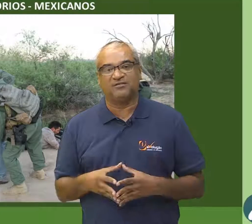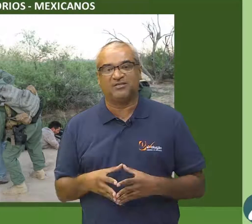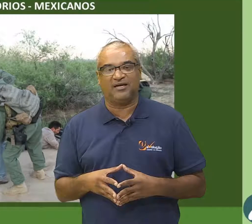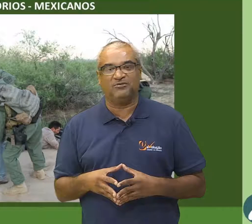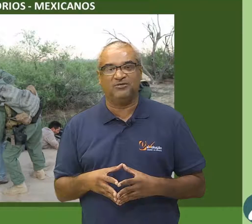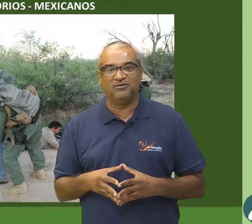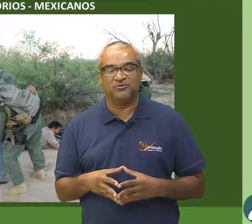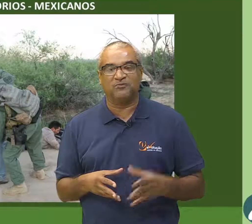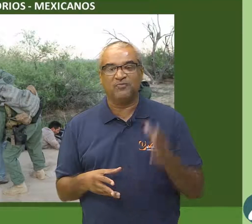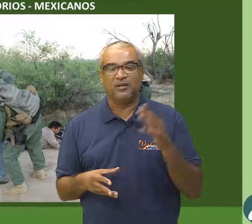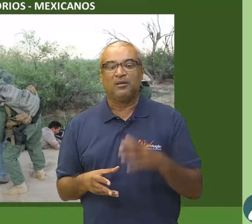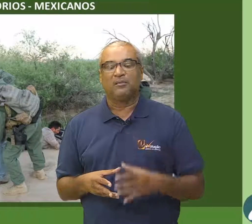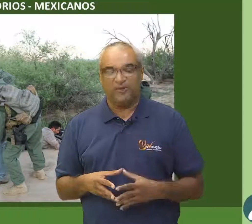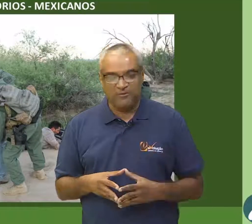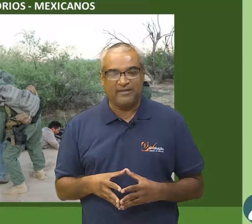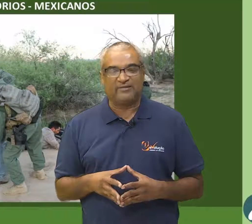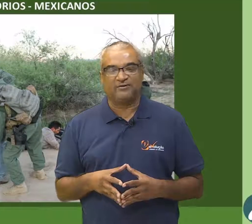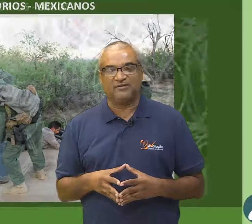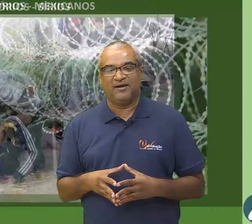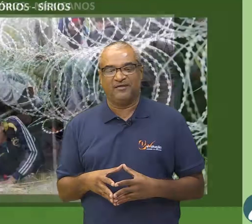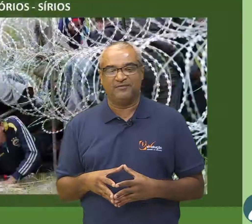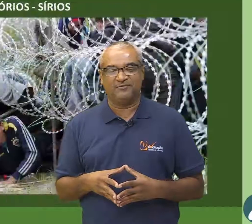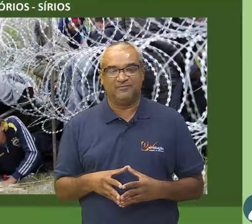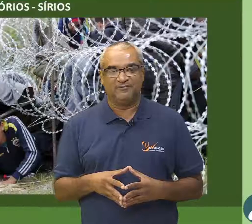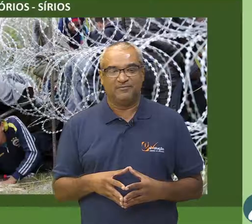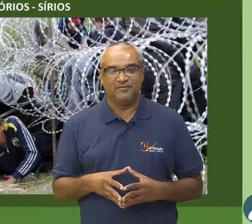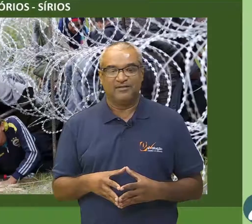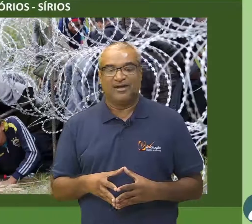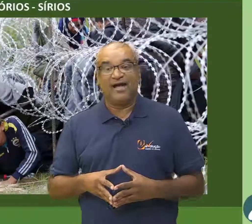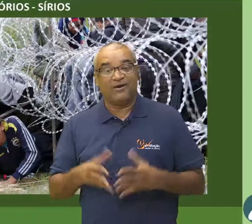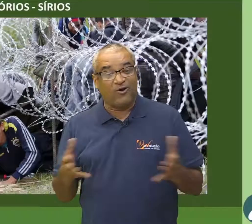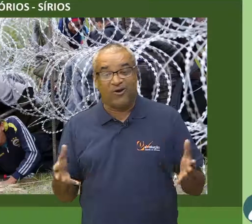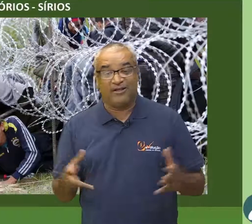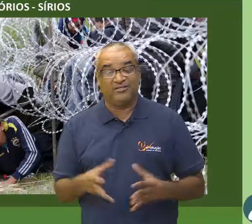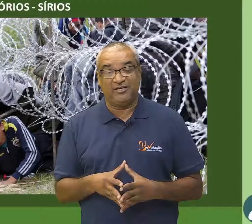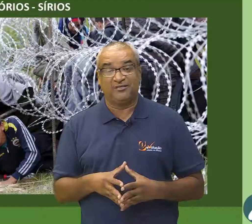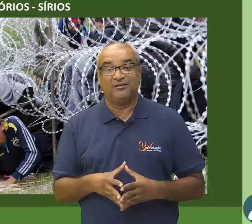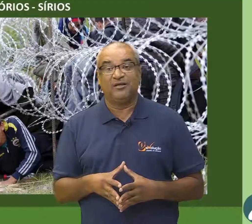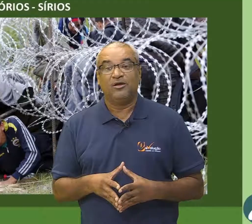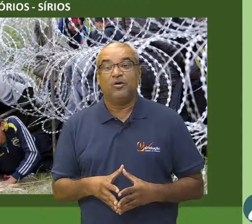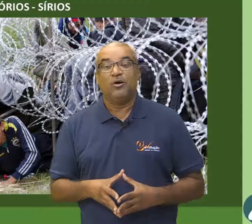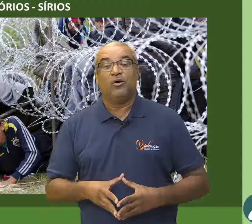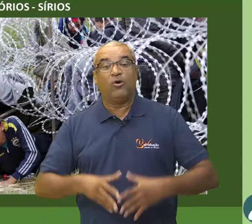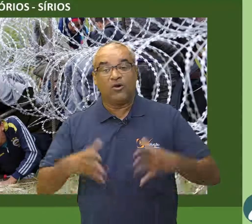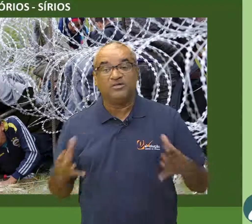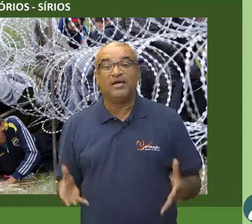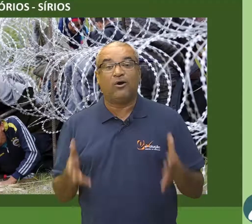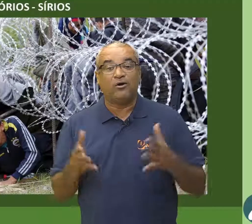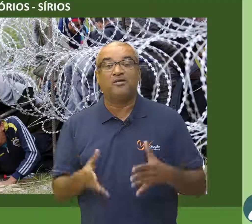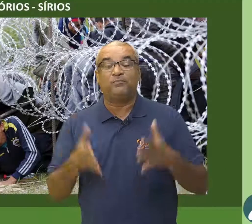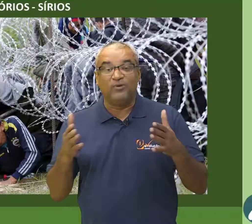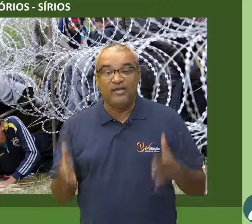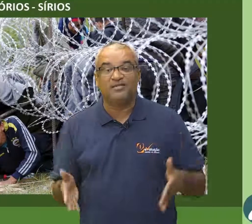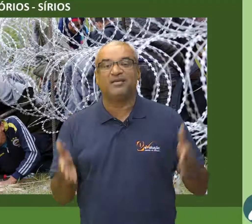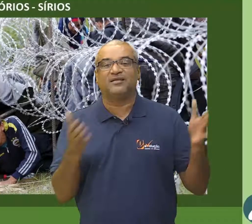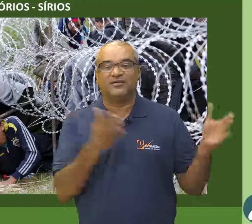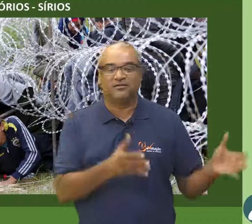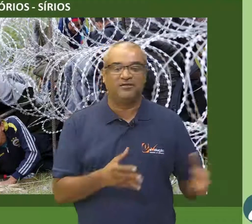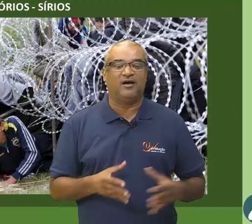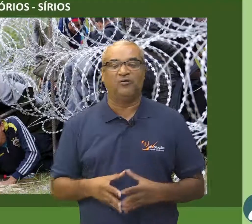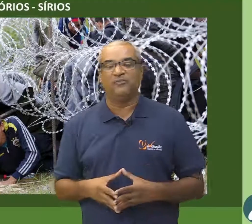autoridades dos Estados Unidos. Pode passar outra imagem. Agora, gente, hoje na ordem